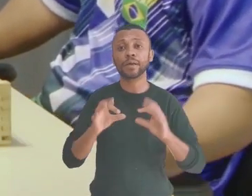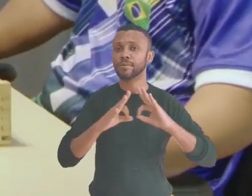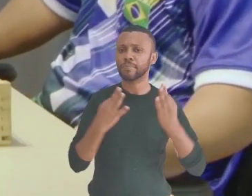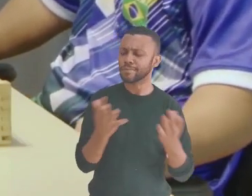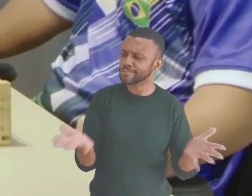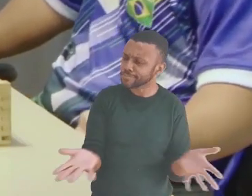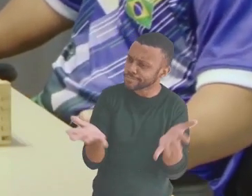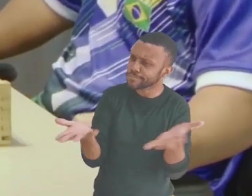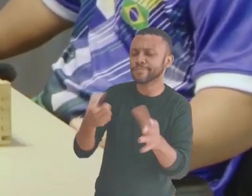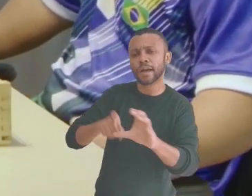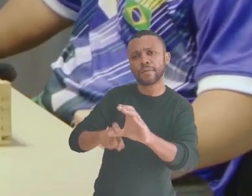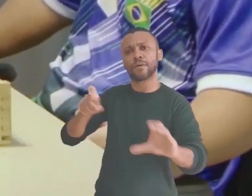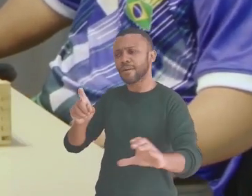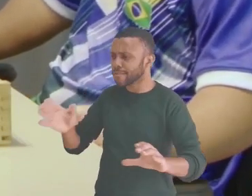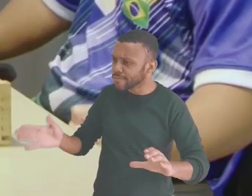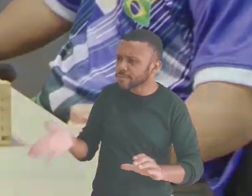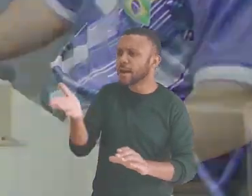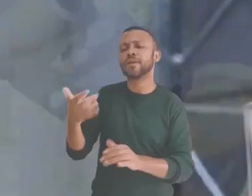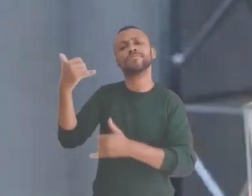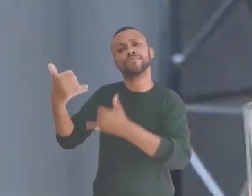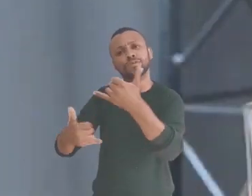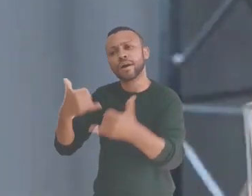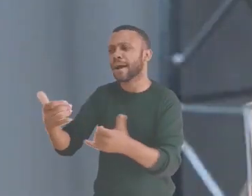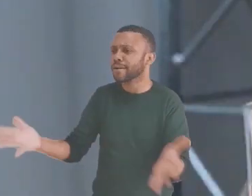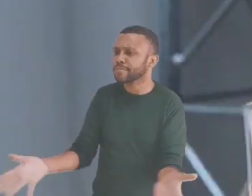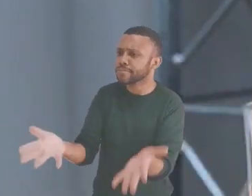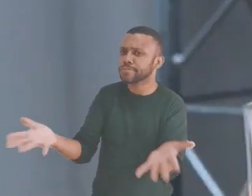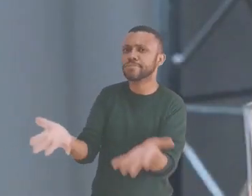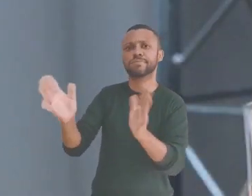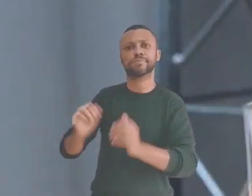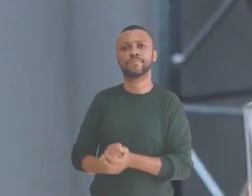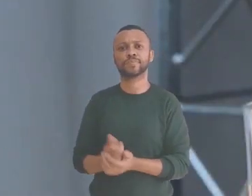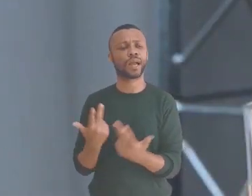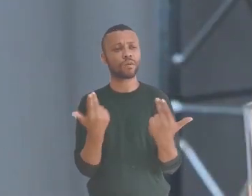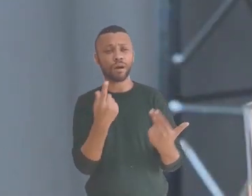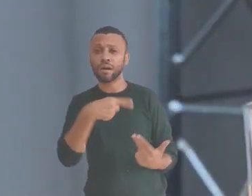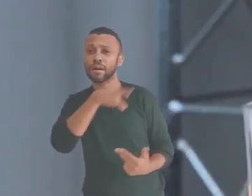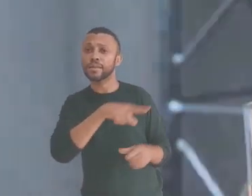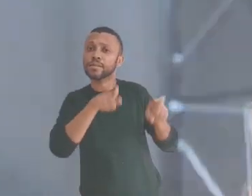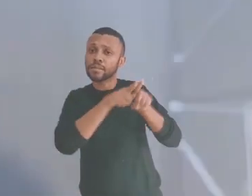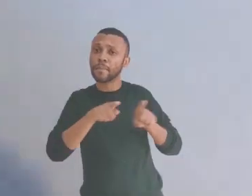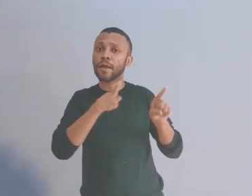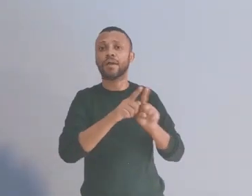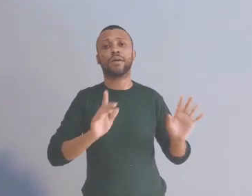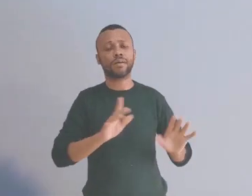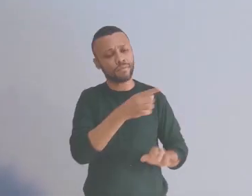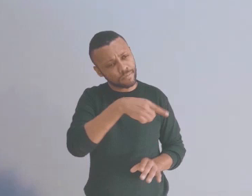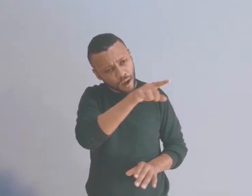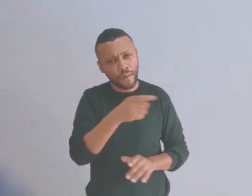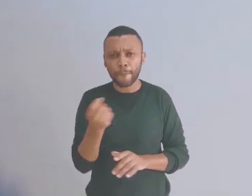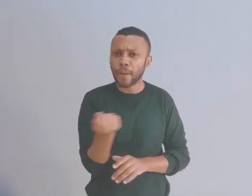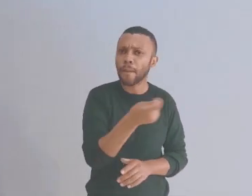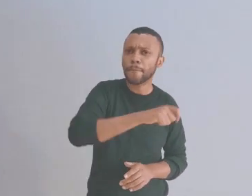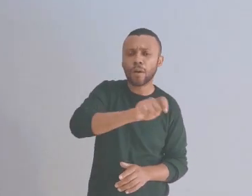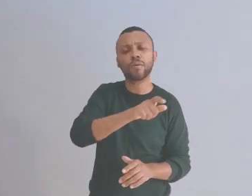dizer, vai viver, vai jogar taco. Deixaram tá? eu viver. Entendeu? No caso dele também. Você vai também. ser cuidado, vai jogar assim, badminton. Meus pais